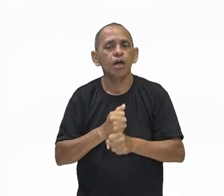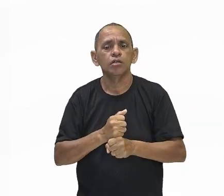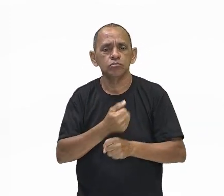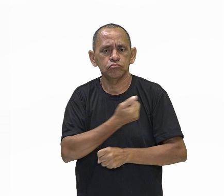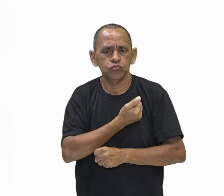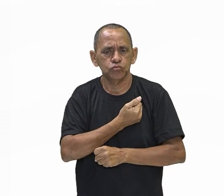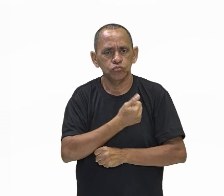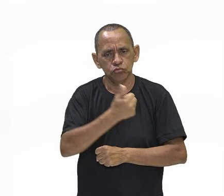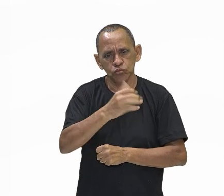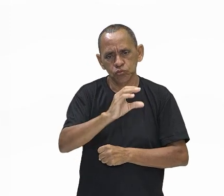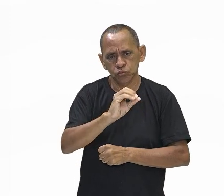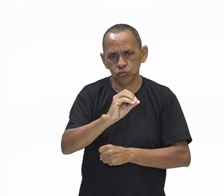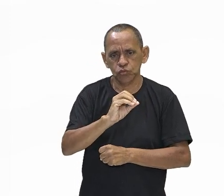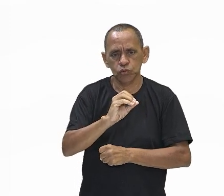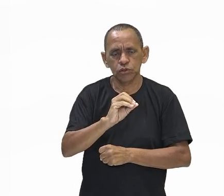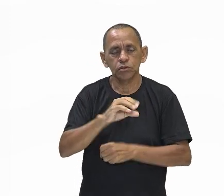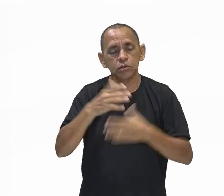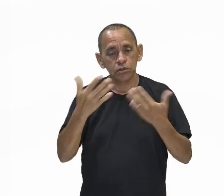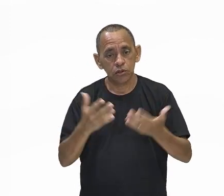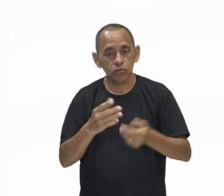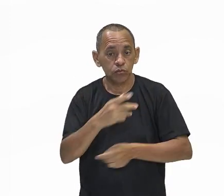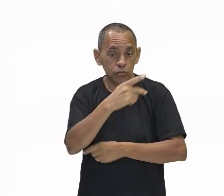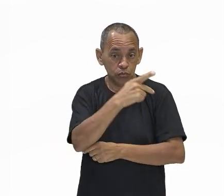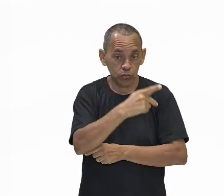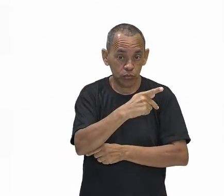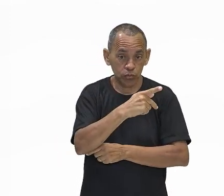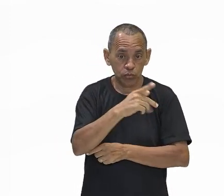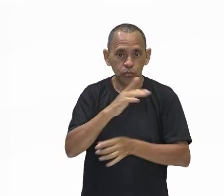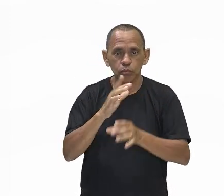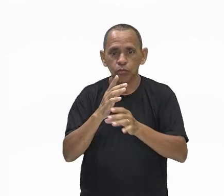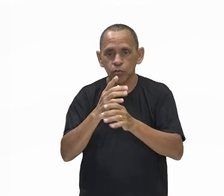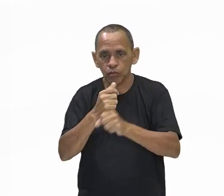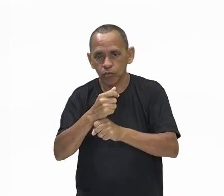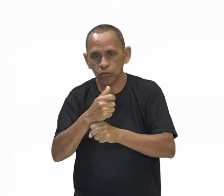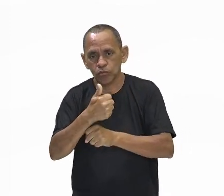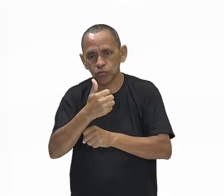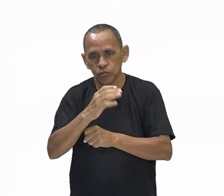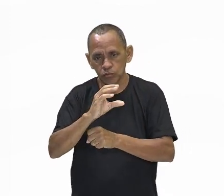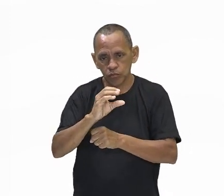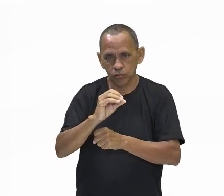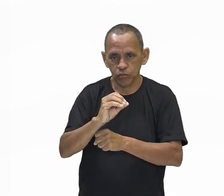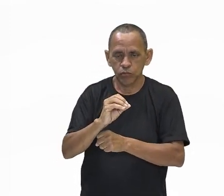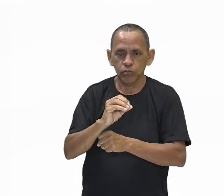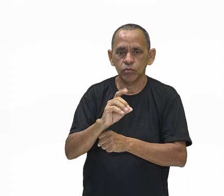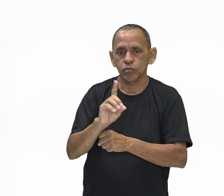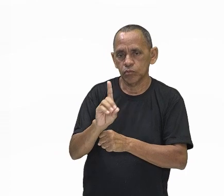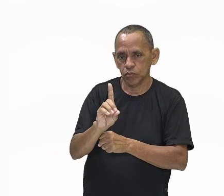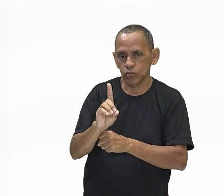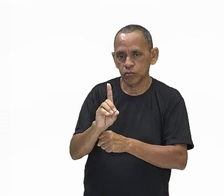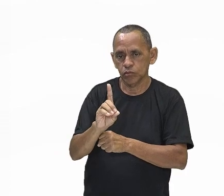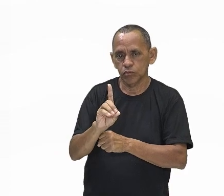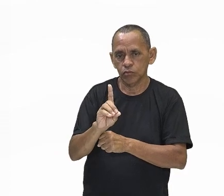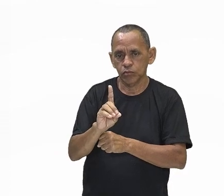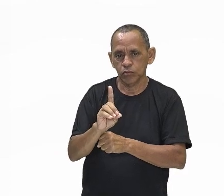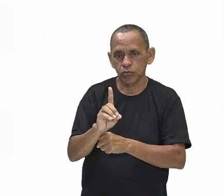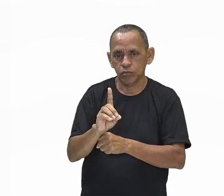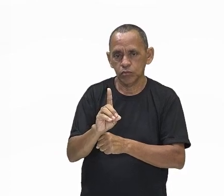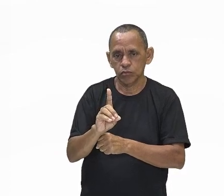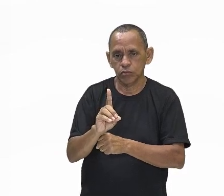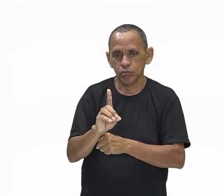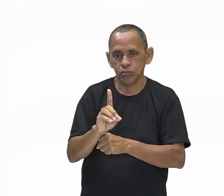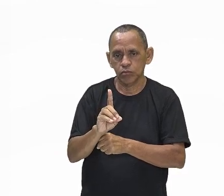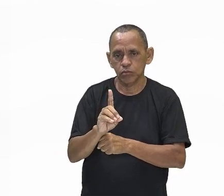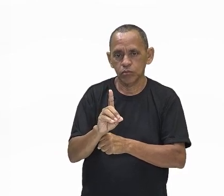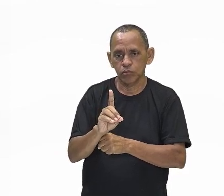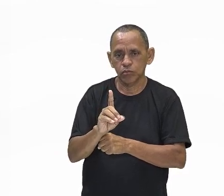a potência focal de uma lente que tem a distância focal 0,1 metros vai ser 10 dioptrias,